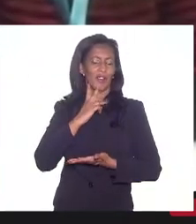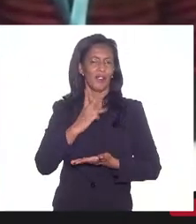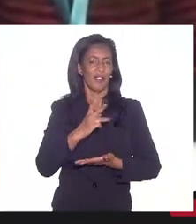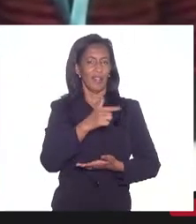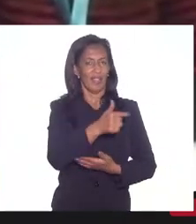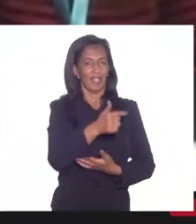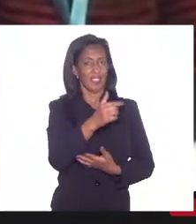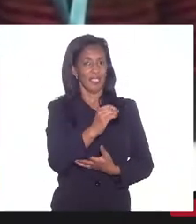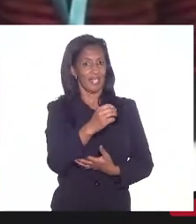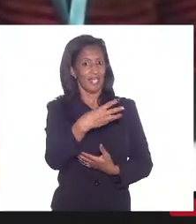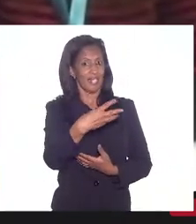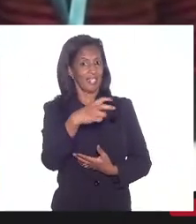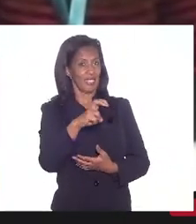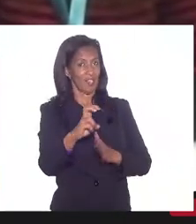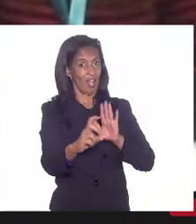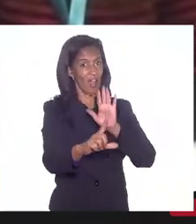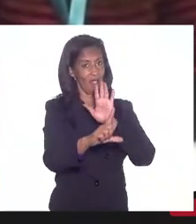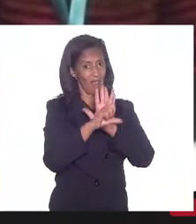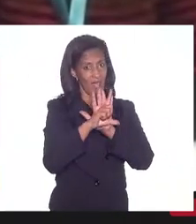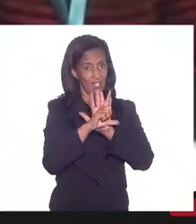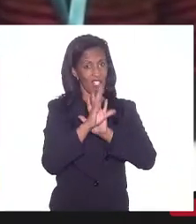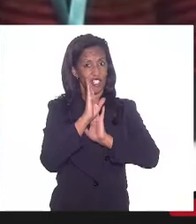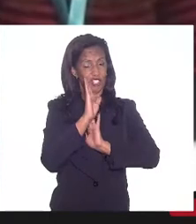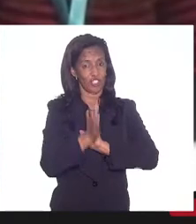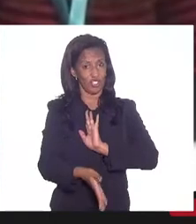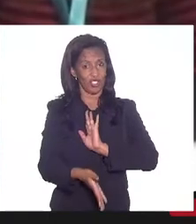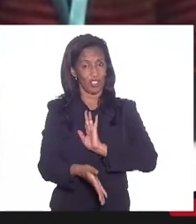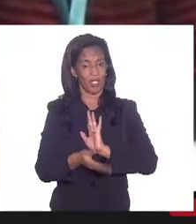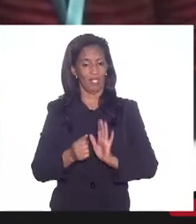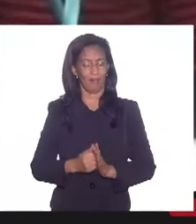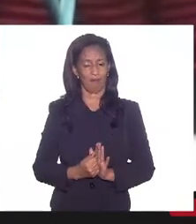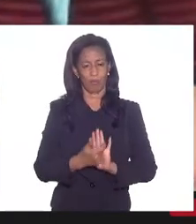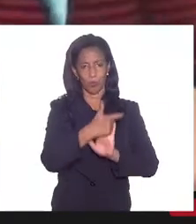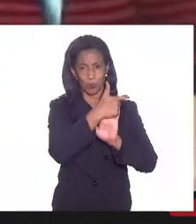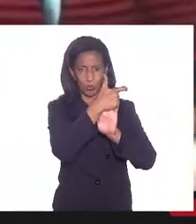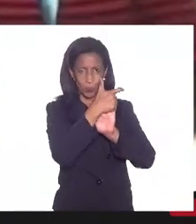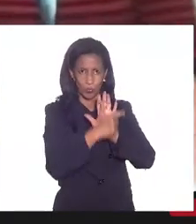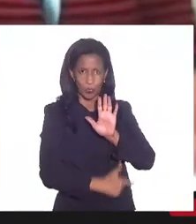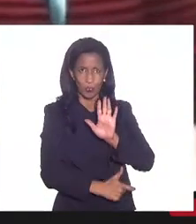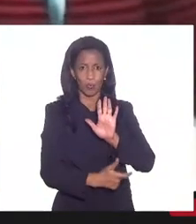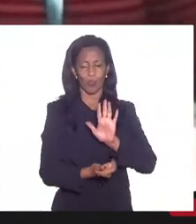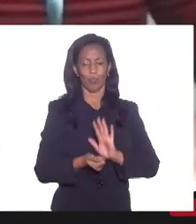7035. A 7035 ela já traz no seu bojo,